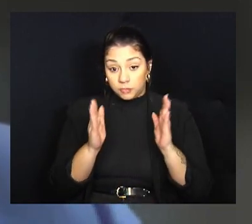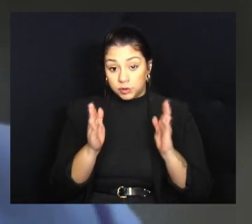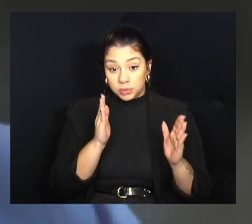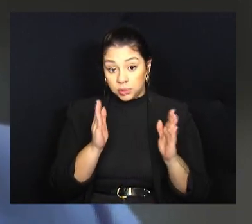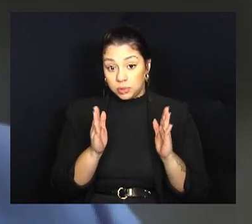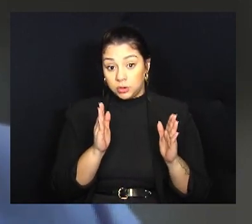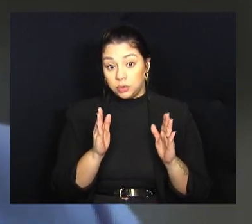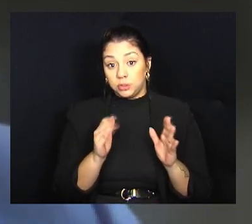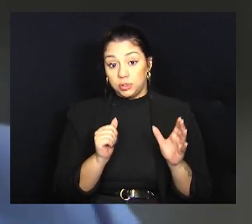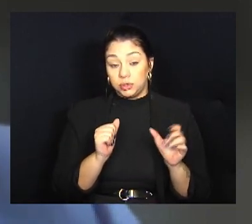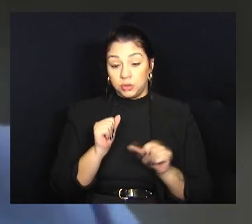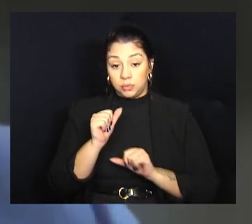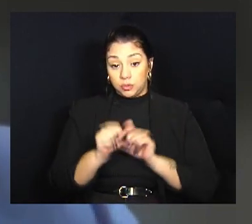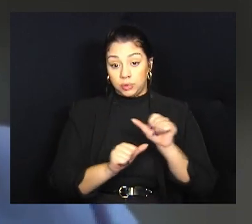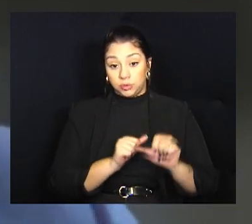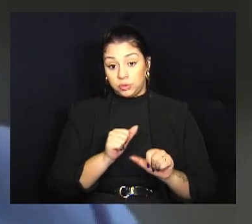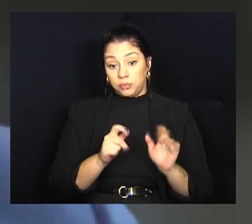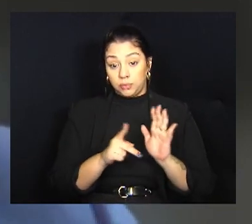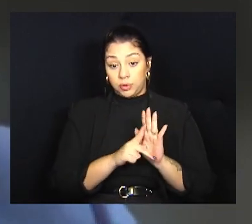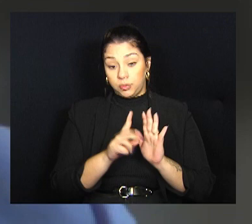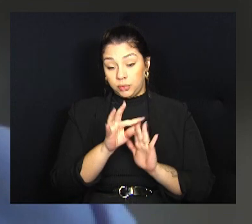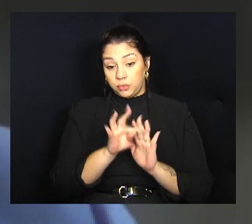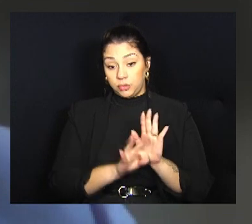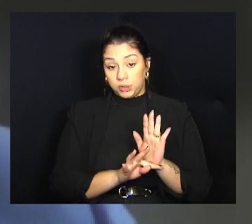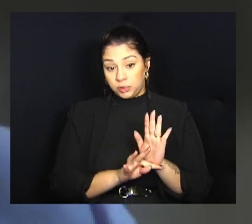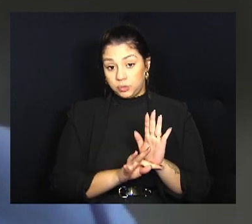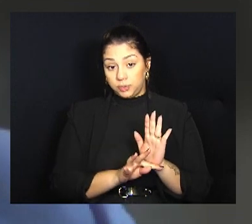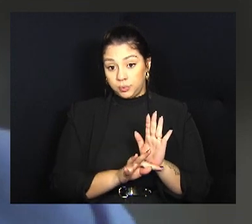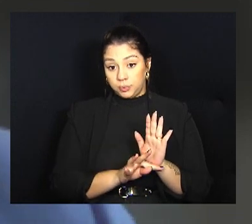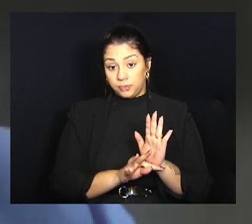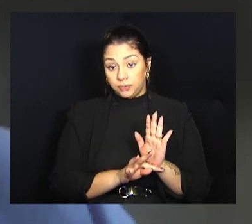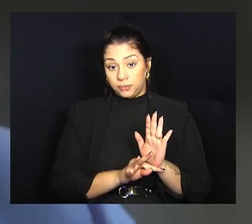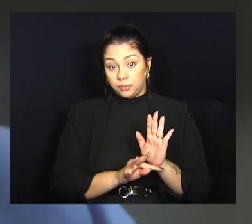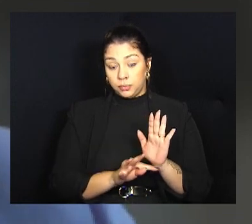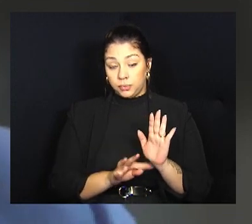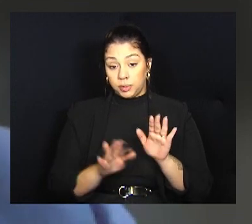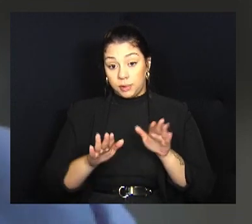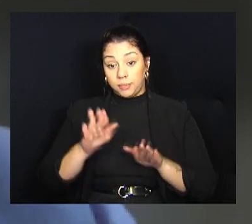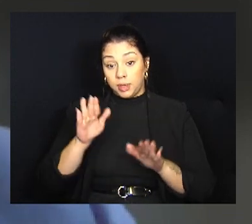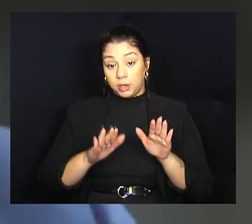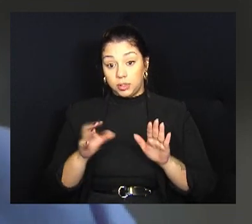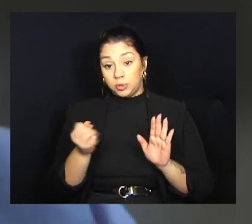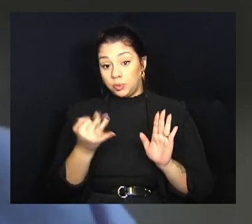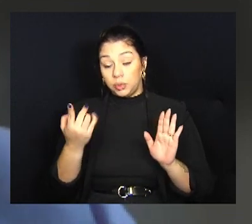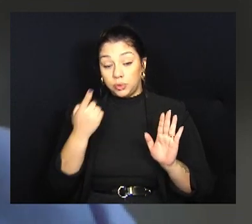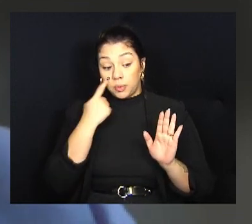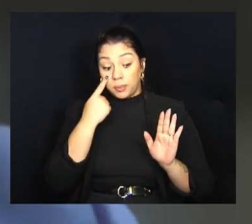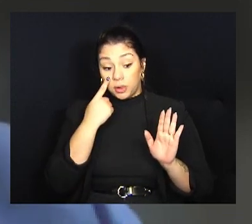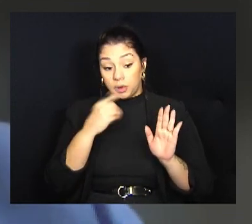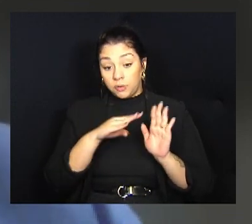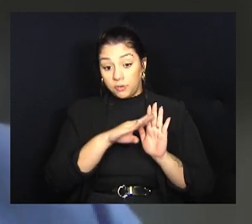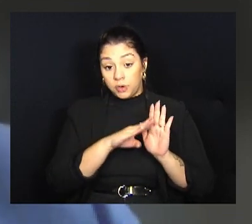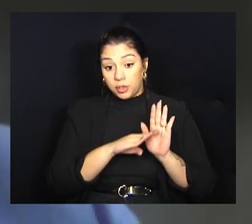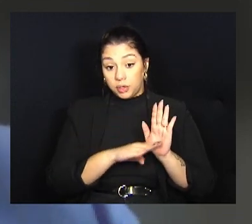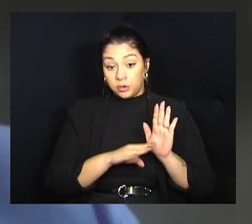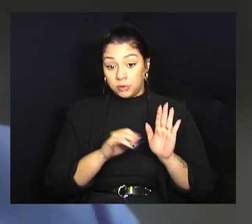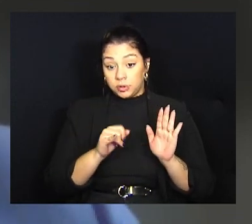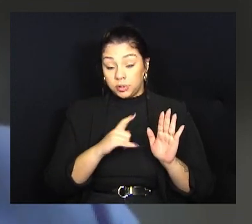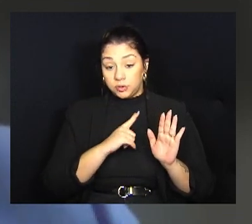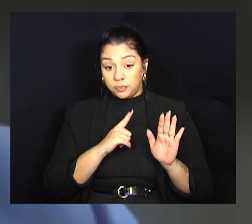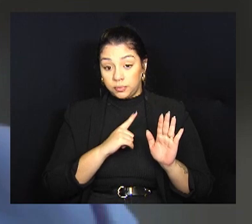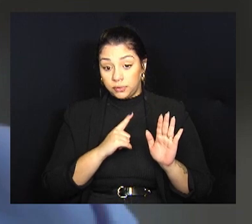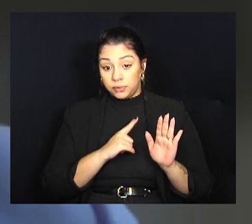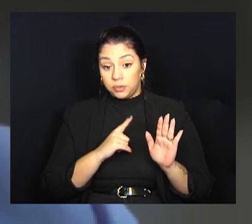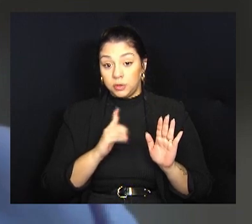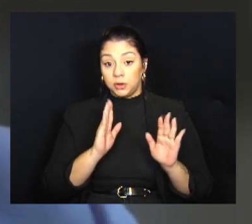de transição do próprio texto, na forma que for previsto, que estiver previsto no texto, conforme passar. A partir da